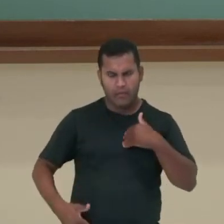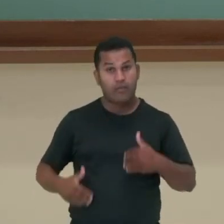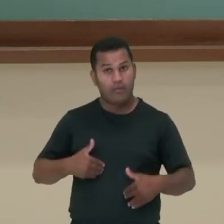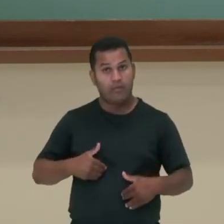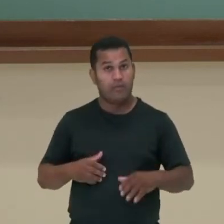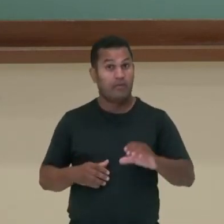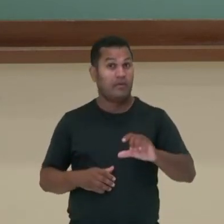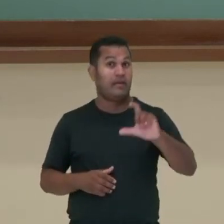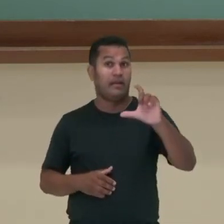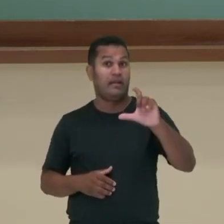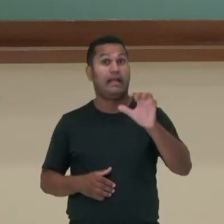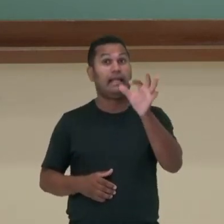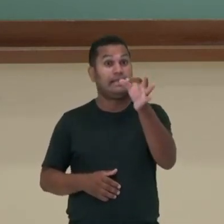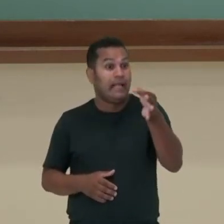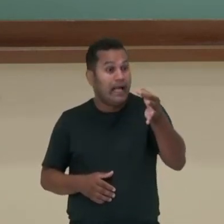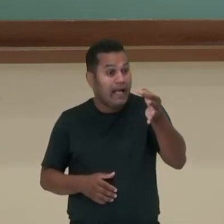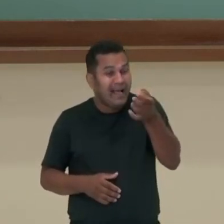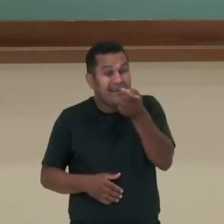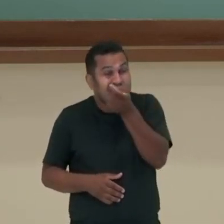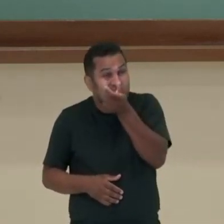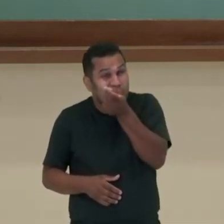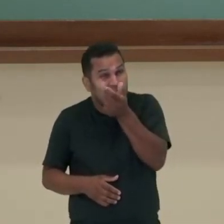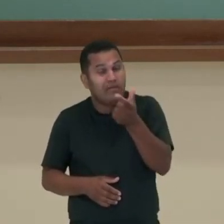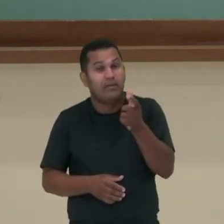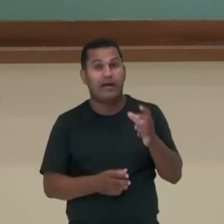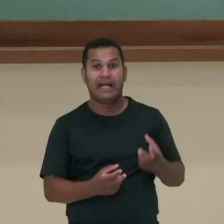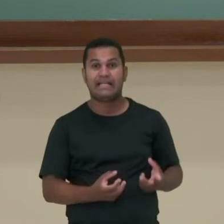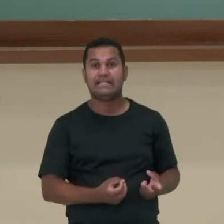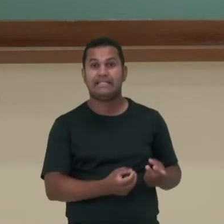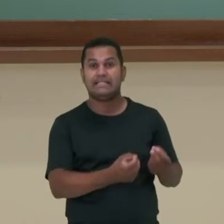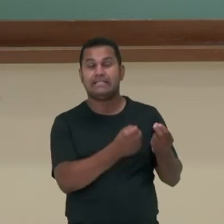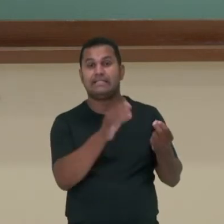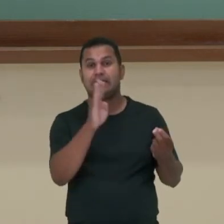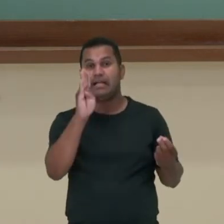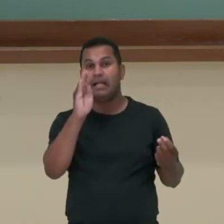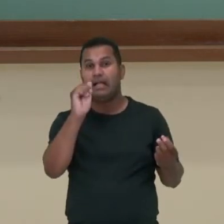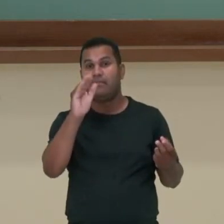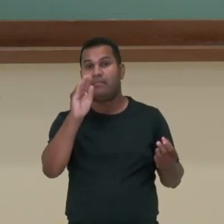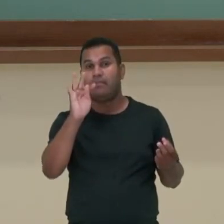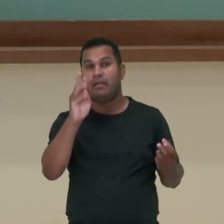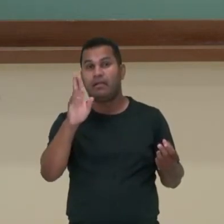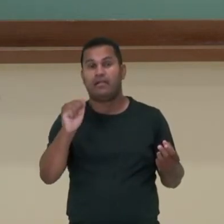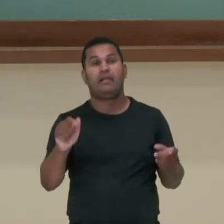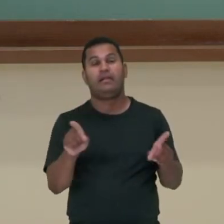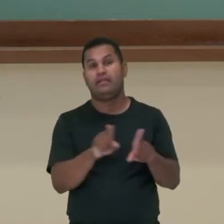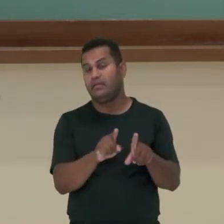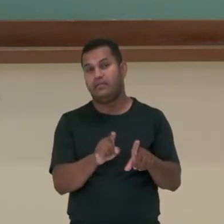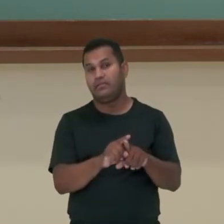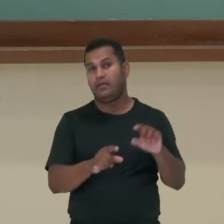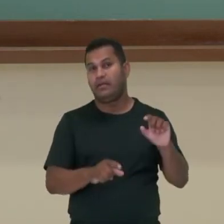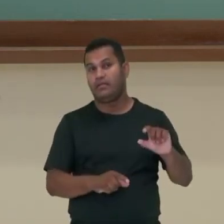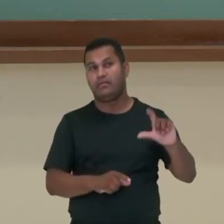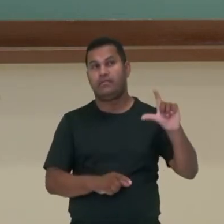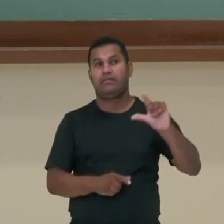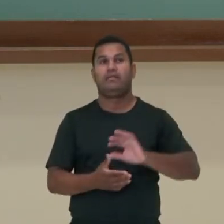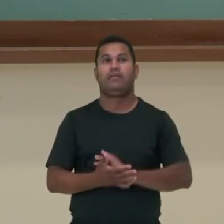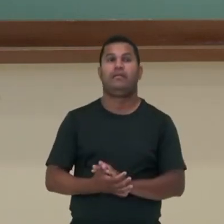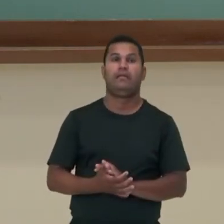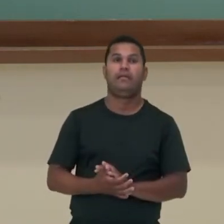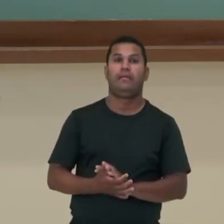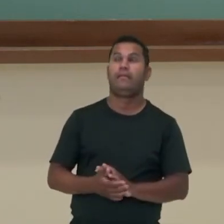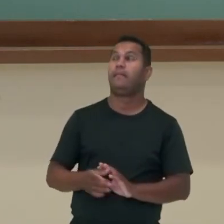bactéria cresce, professora? Sim, também cresce, claro que conforme o tamanho dela. Os seres vivos